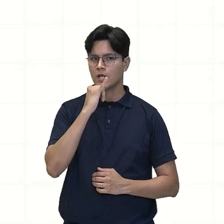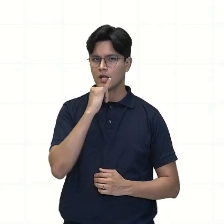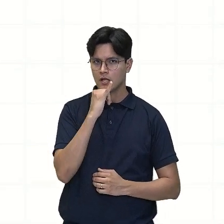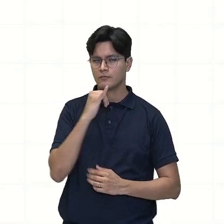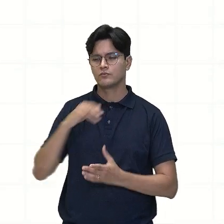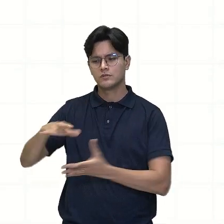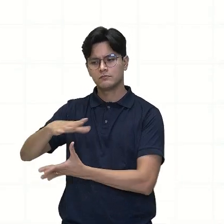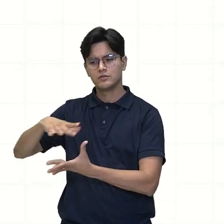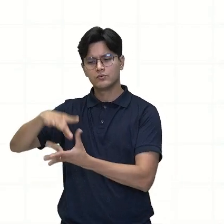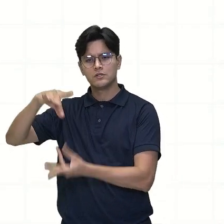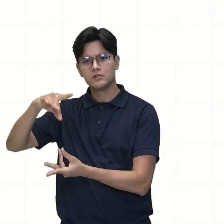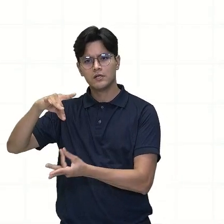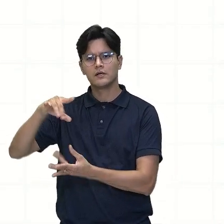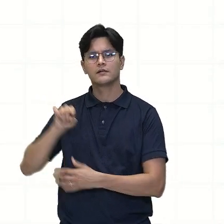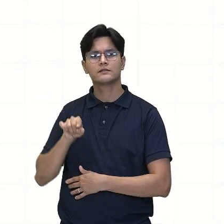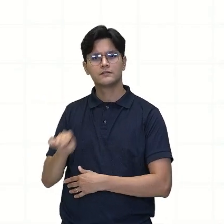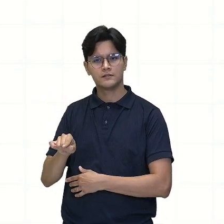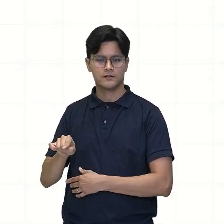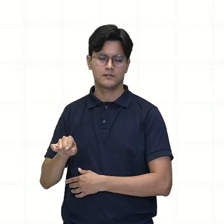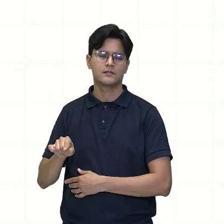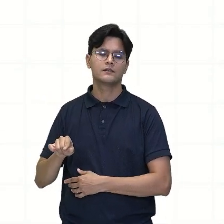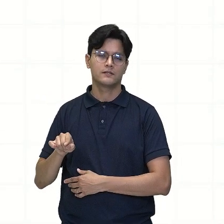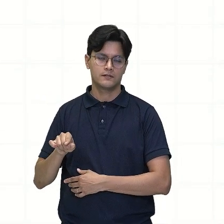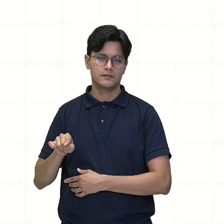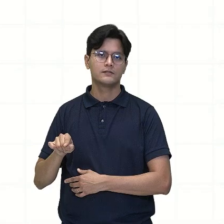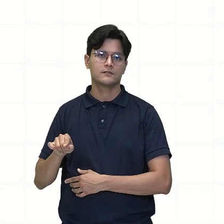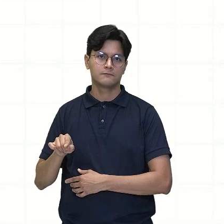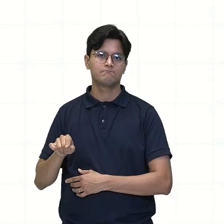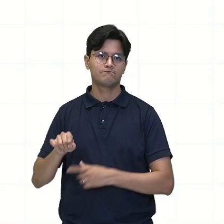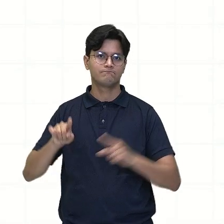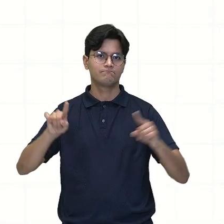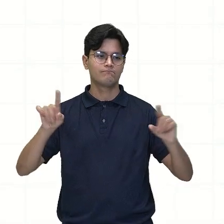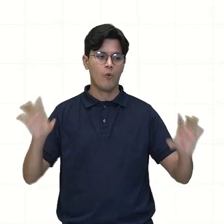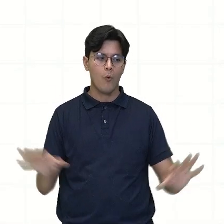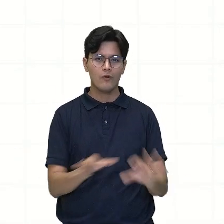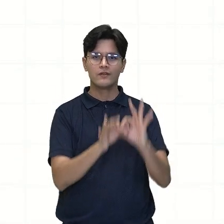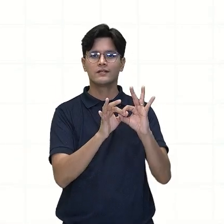espiritualidade, temos que pensar também...